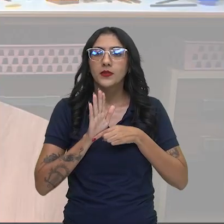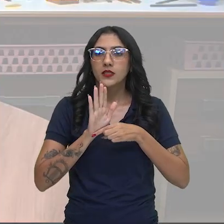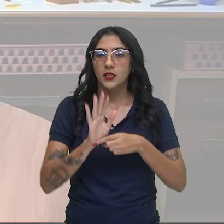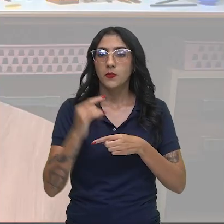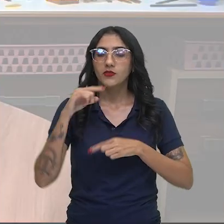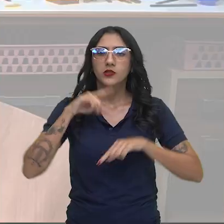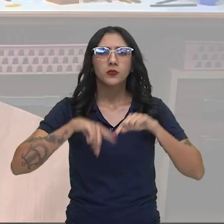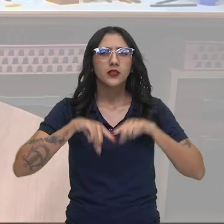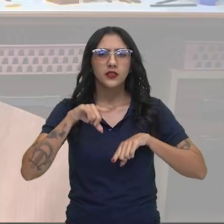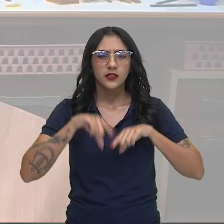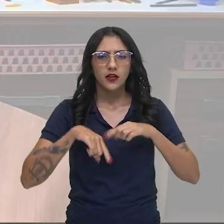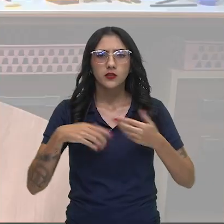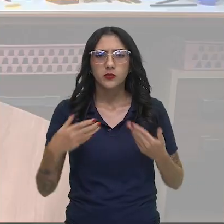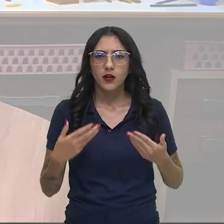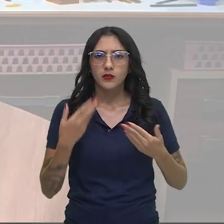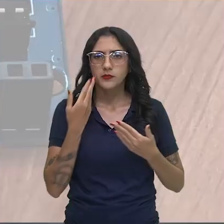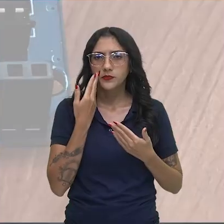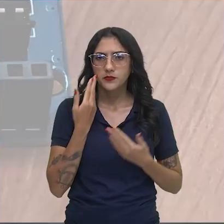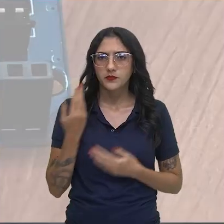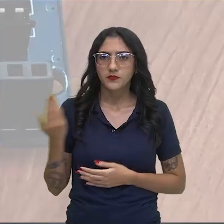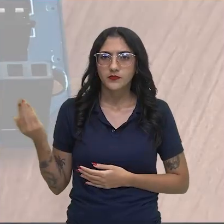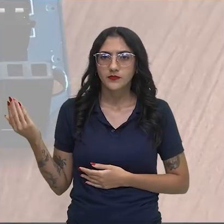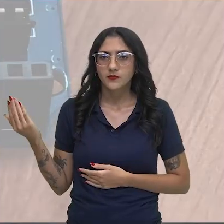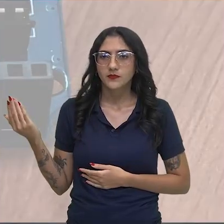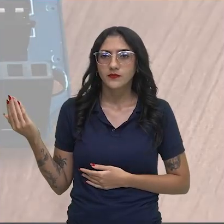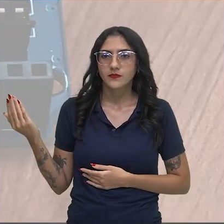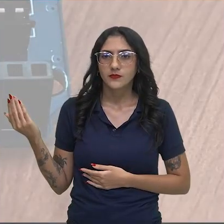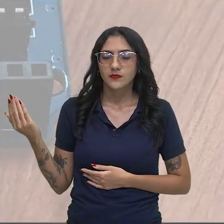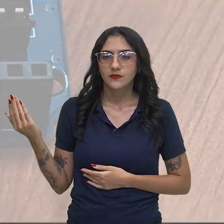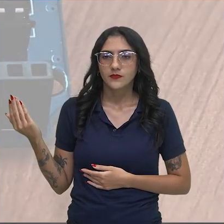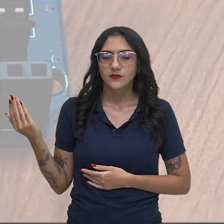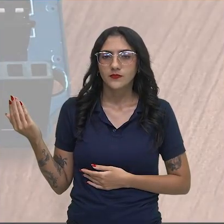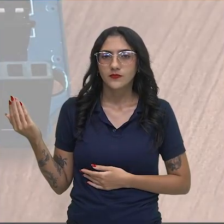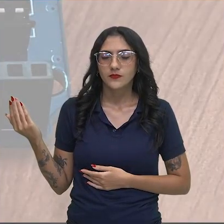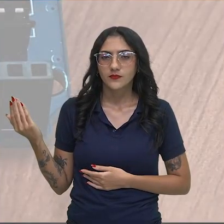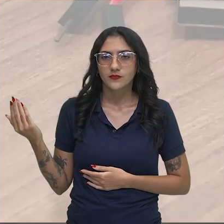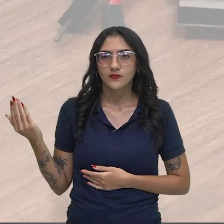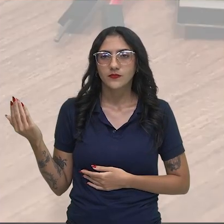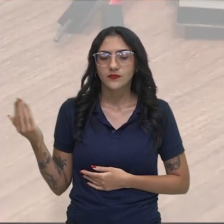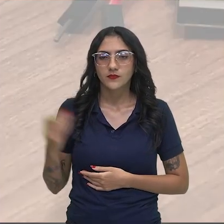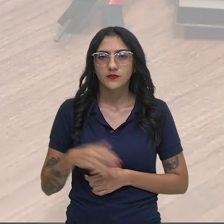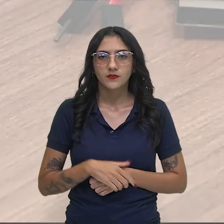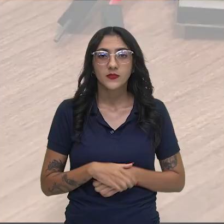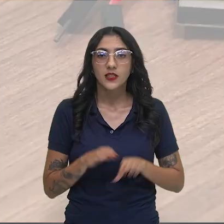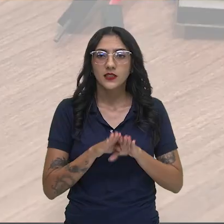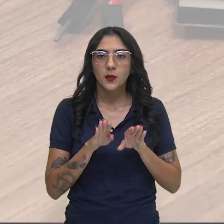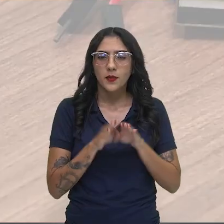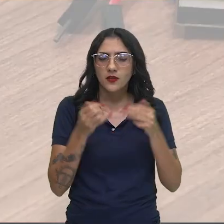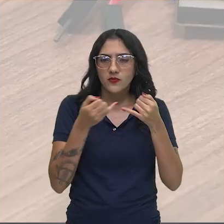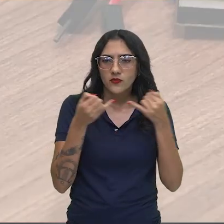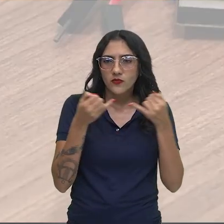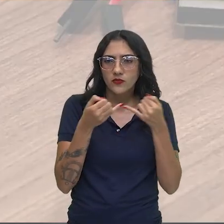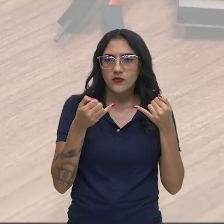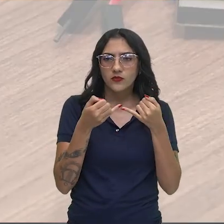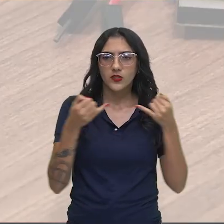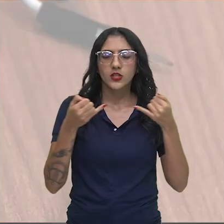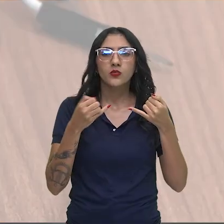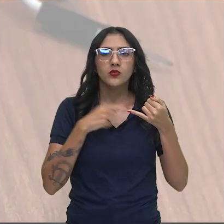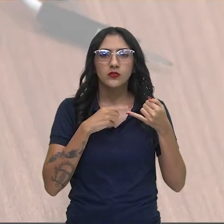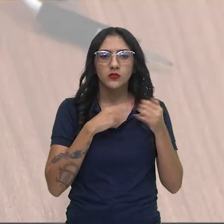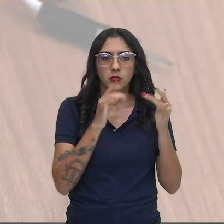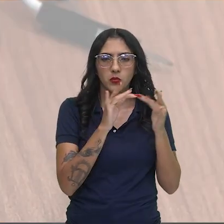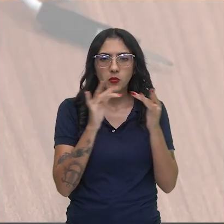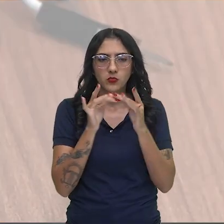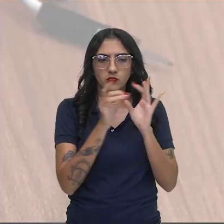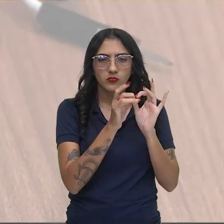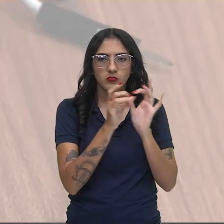seguintes materiais. Temos aqui uma placa de Arduino. Tenho também os fios que irão fazer a conexão